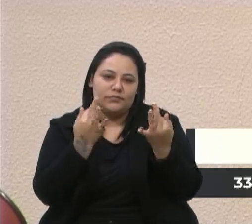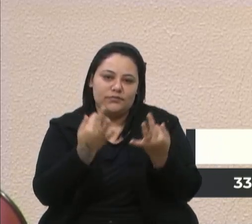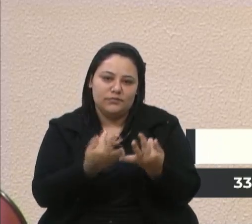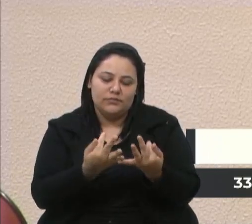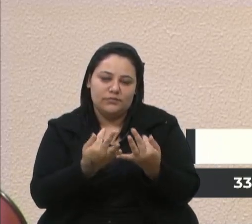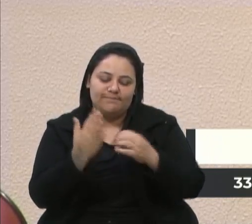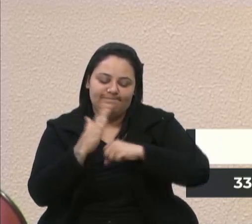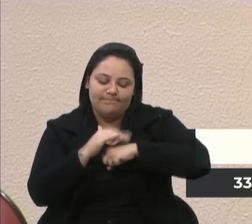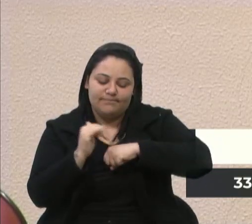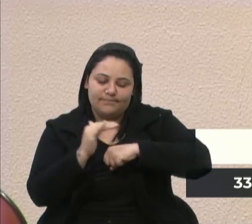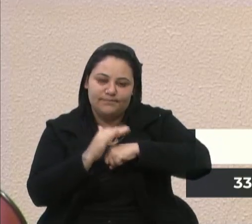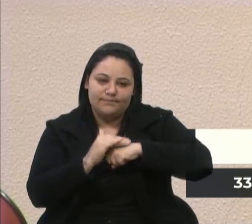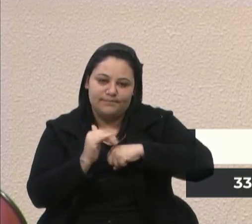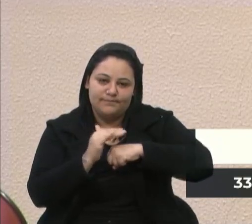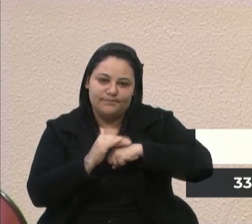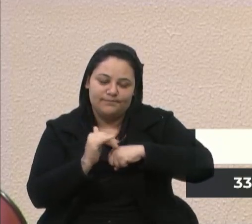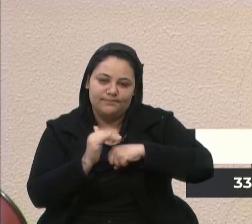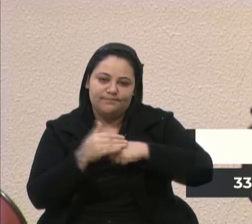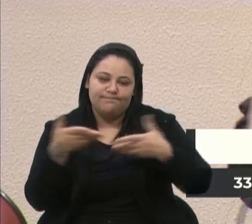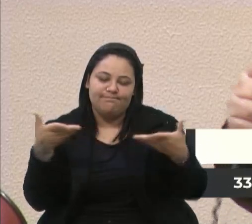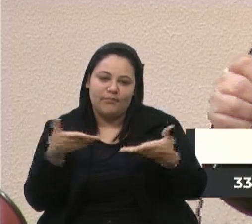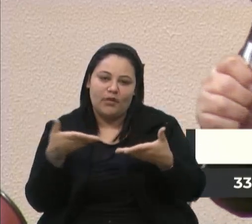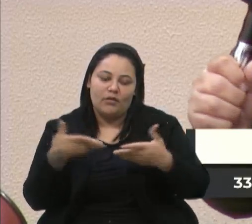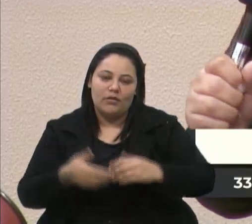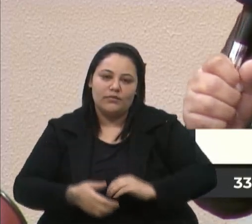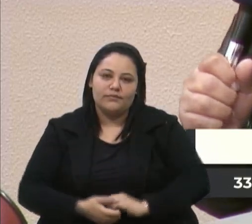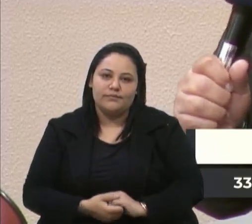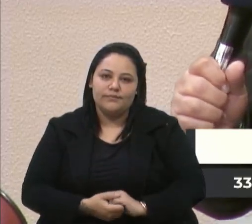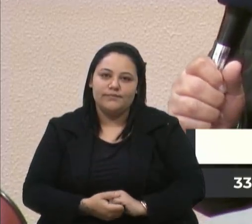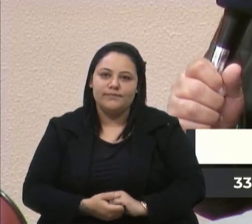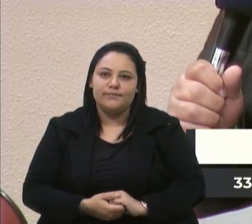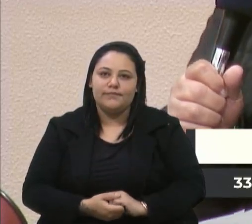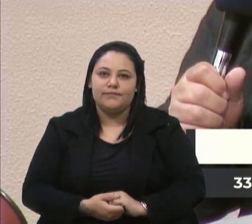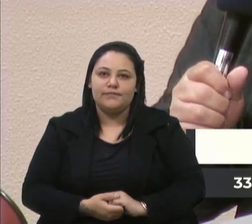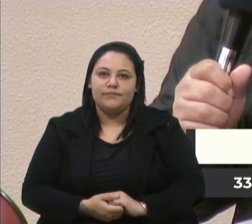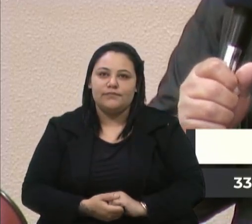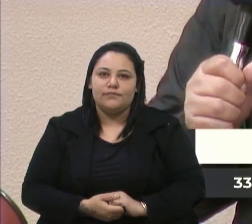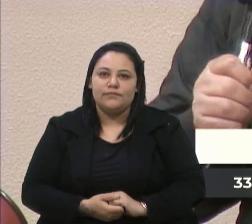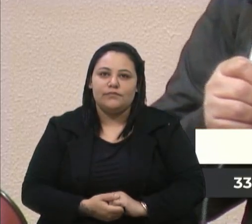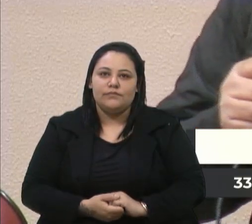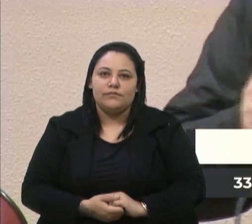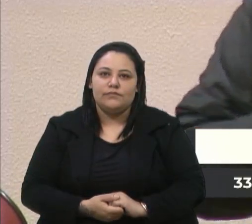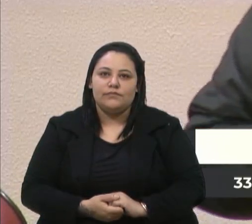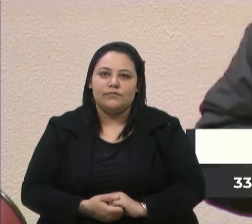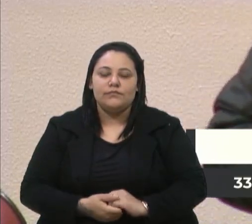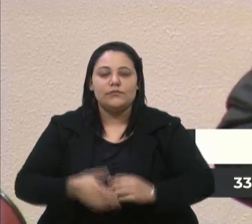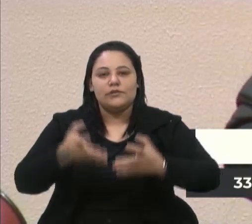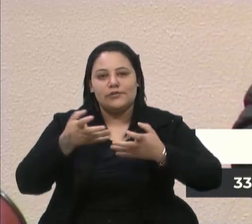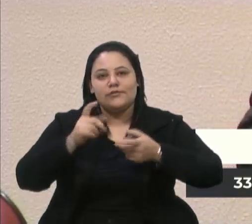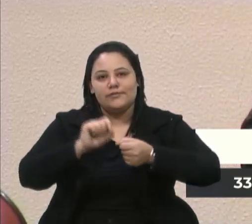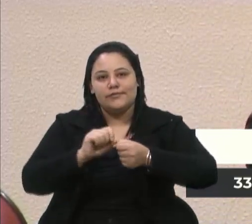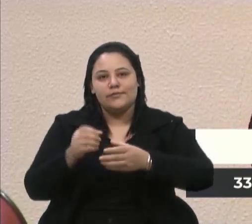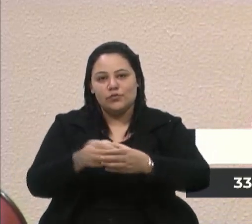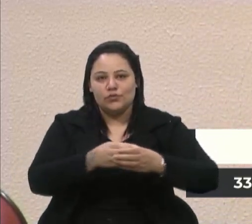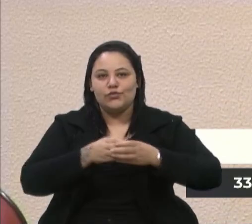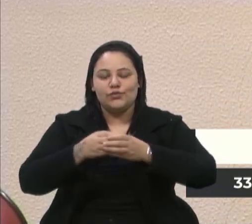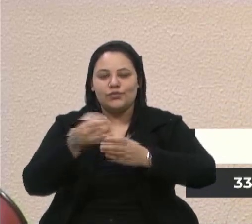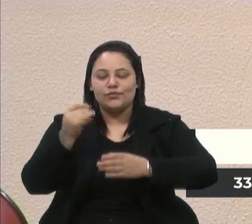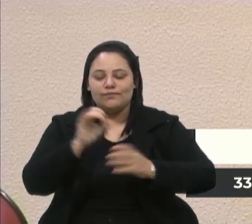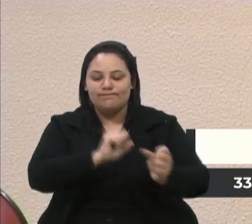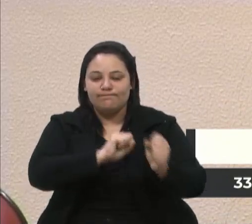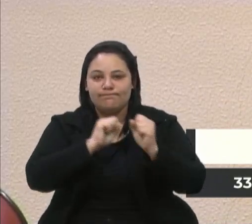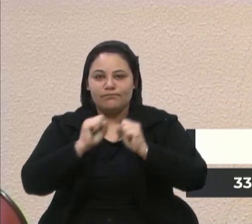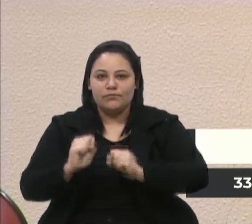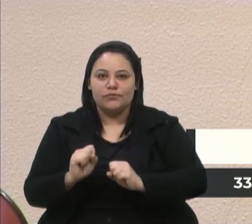conforto necessário nesse momento. Então, queria para fazer um voto coletivo, se for possível, presidente, para